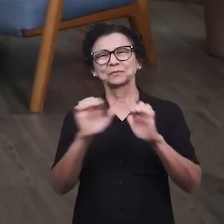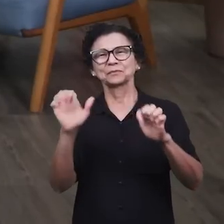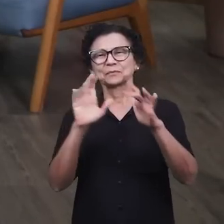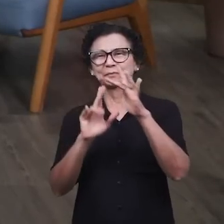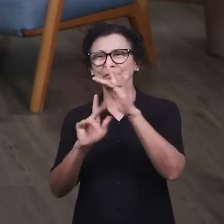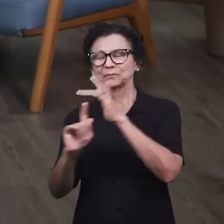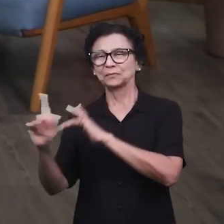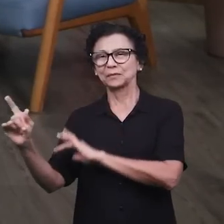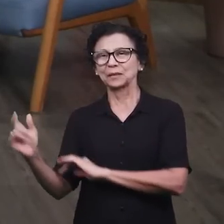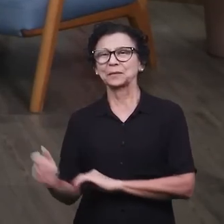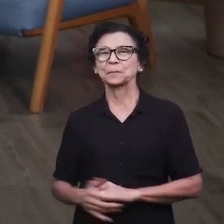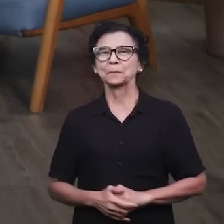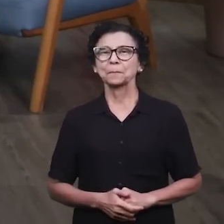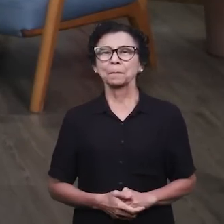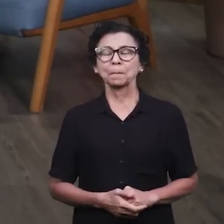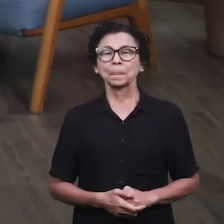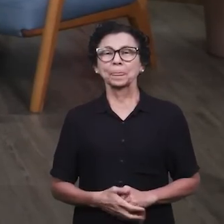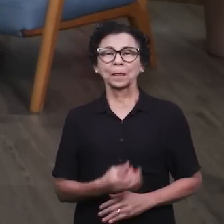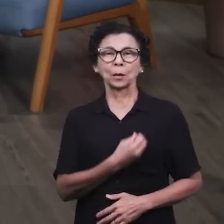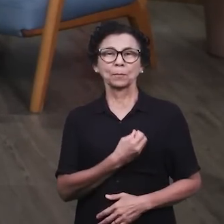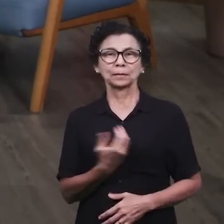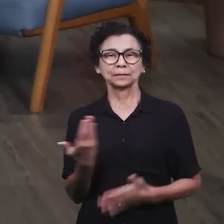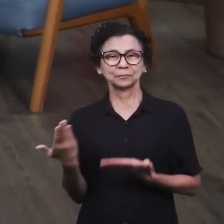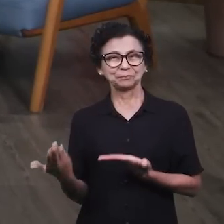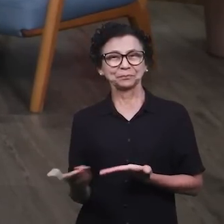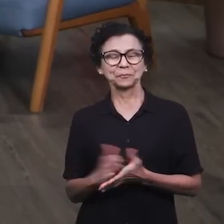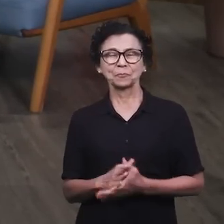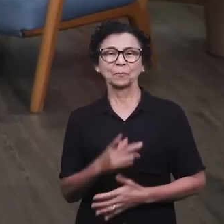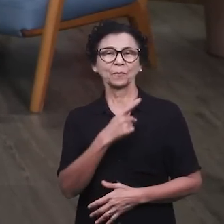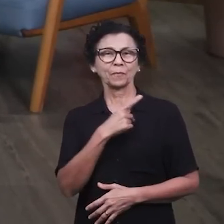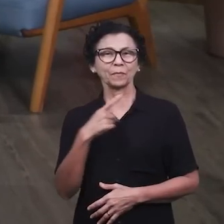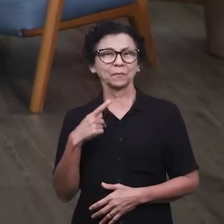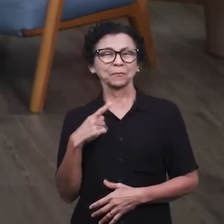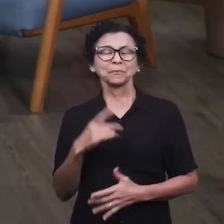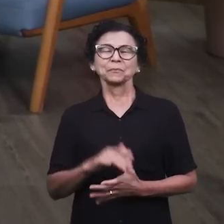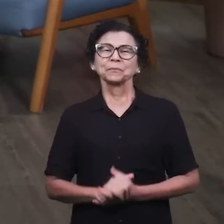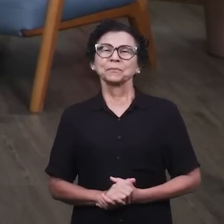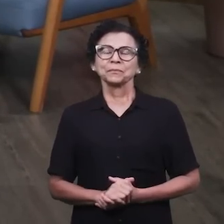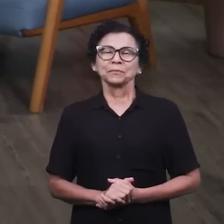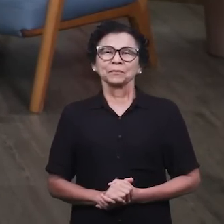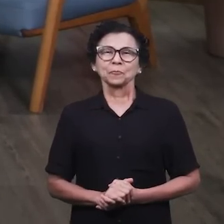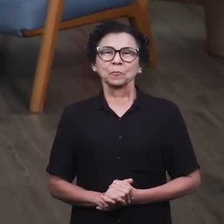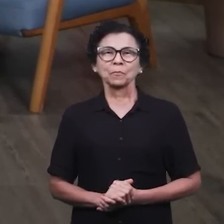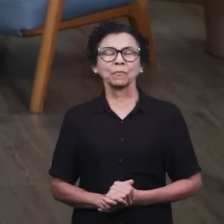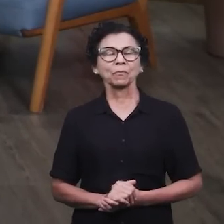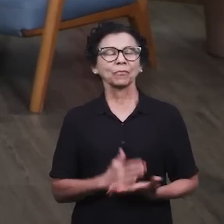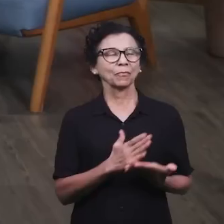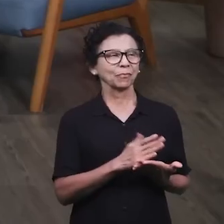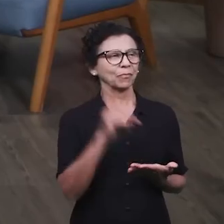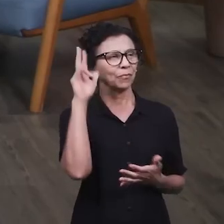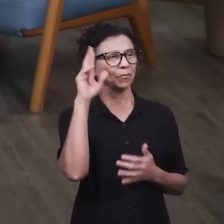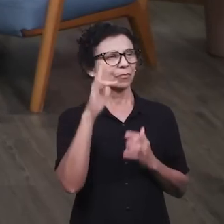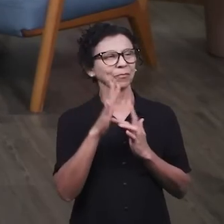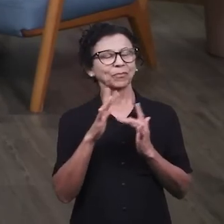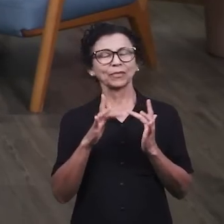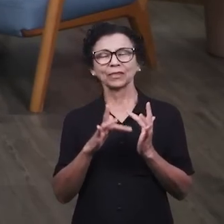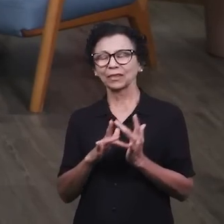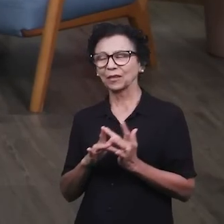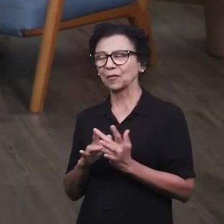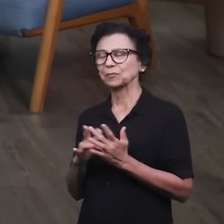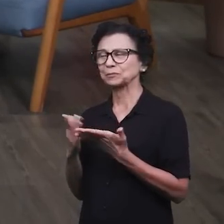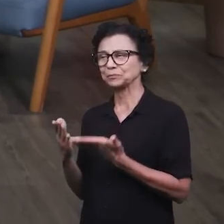estamos vivendo e que está associado ao livro do Apocalipse, que está previsto, profetizado no livro do Apocalipse? Você vai assistir agora no